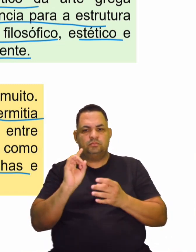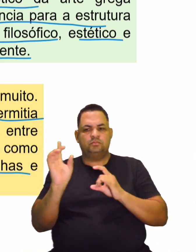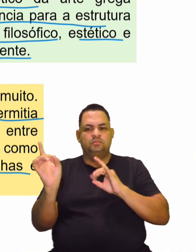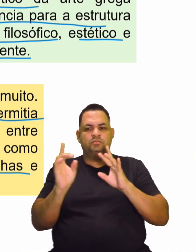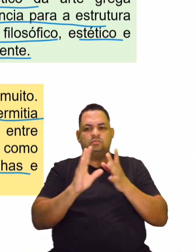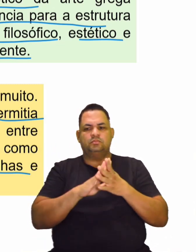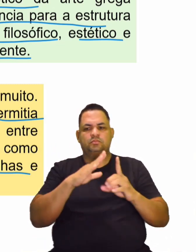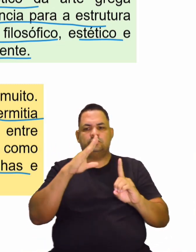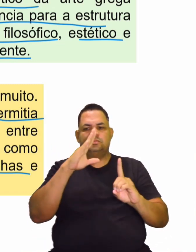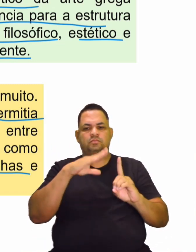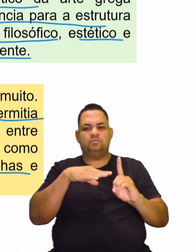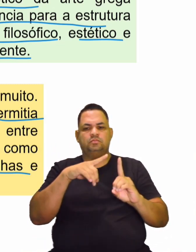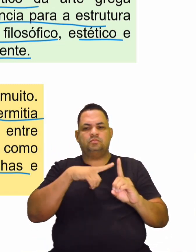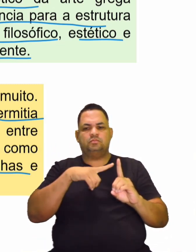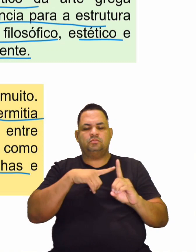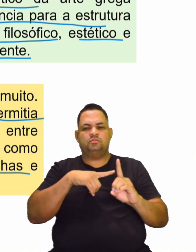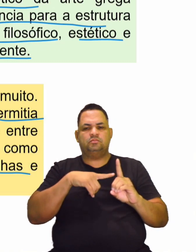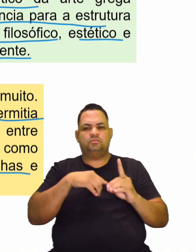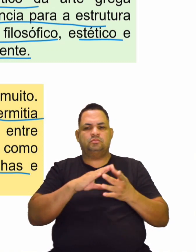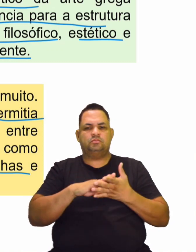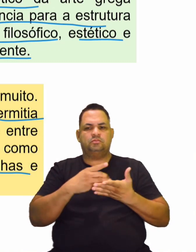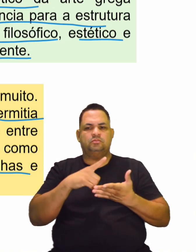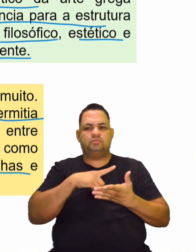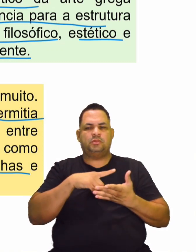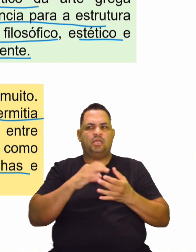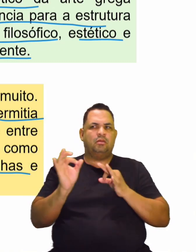era dedicado a uma questão